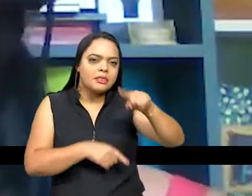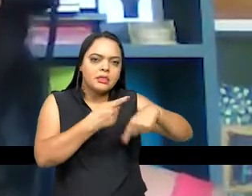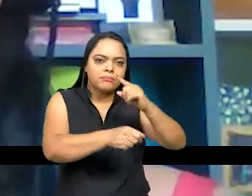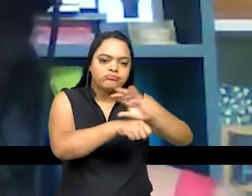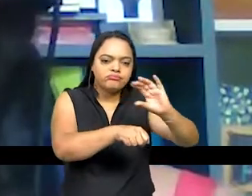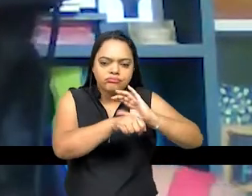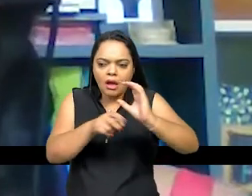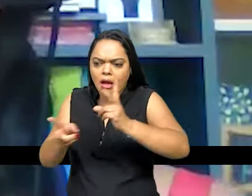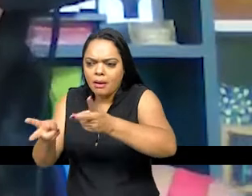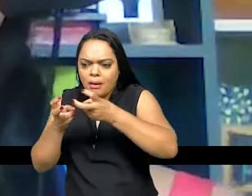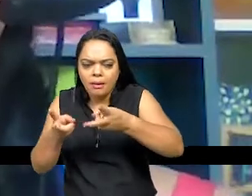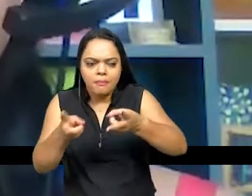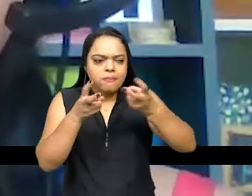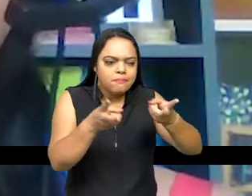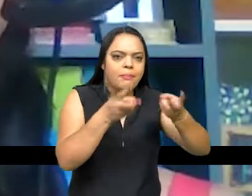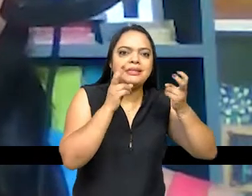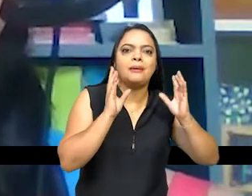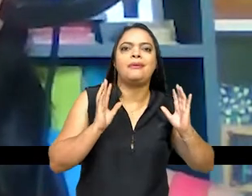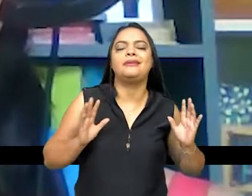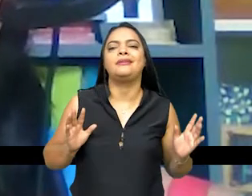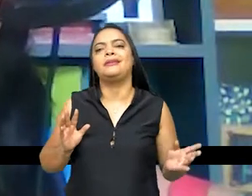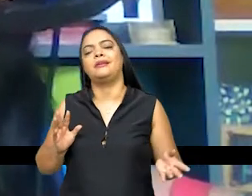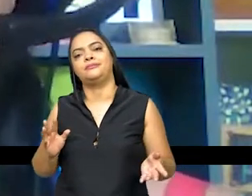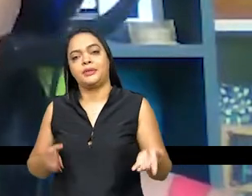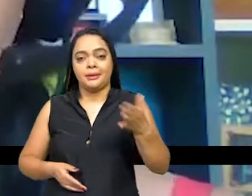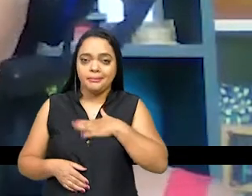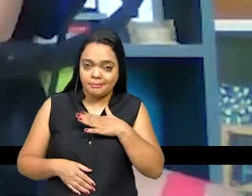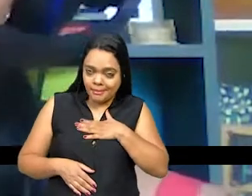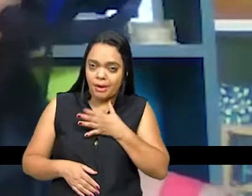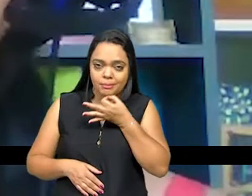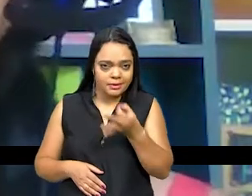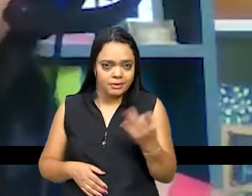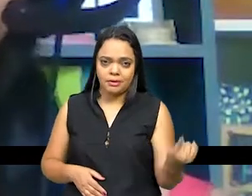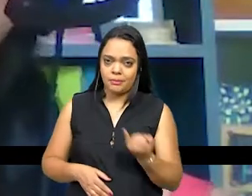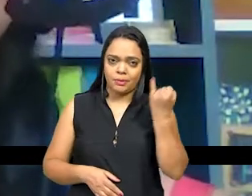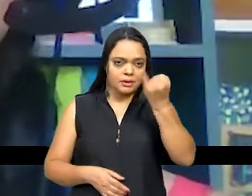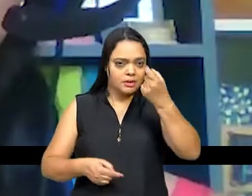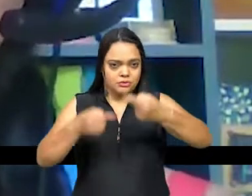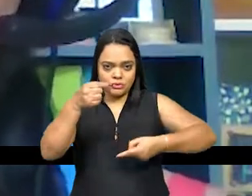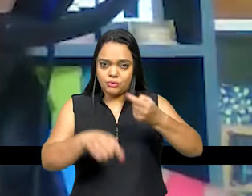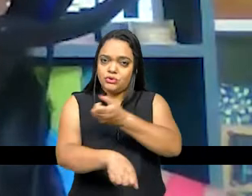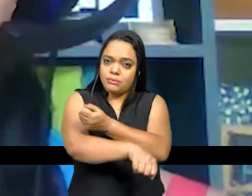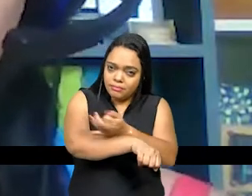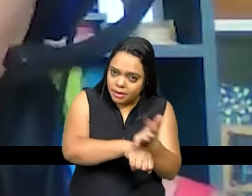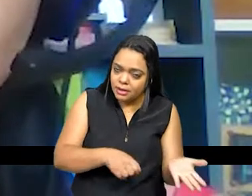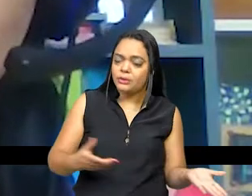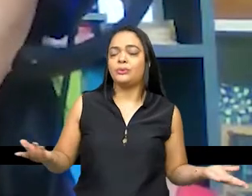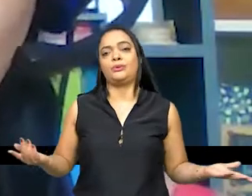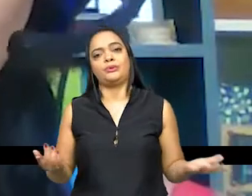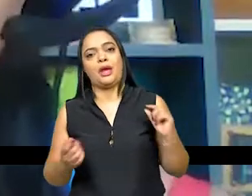ele. E para mim, a potência de discutir branquitude é essa. É quando ela